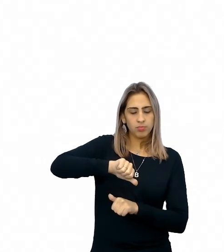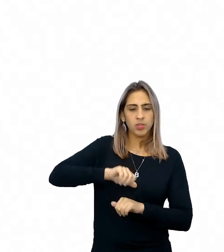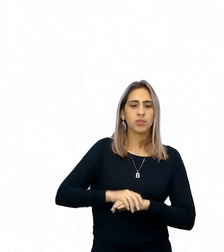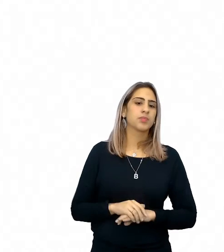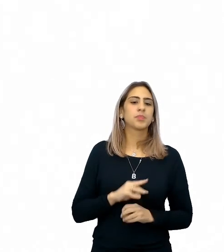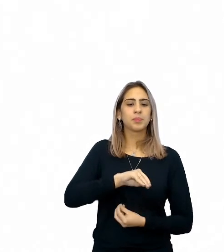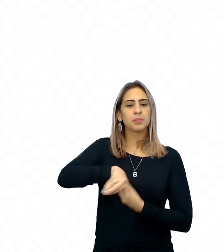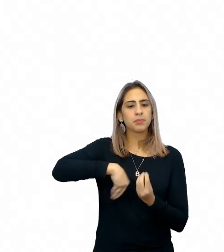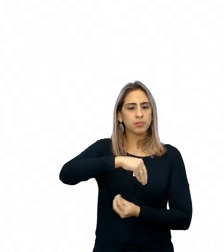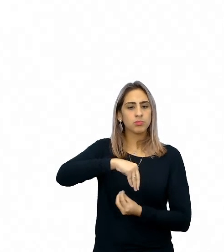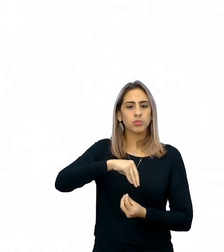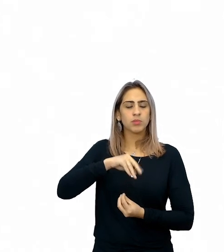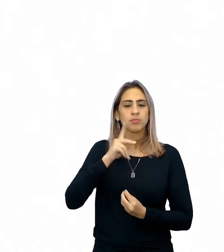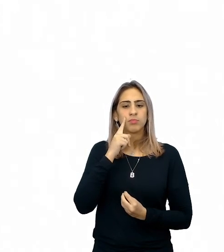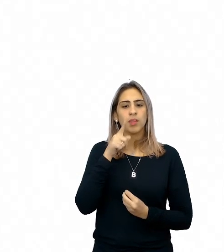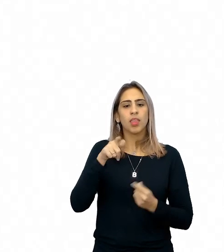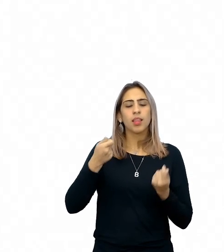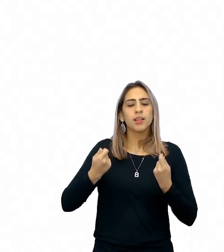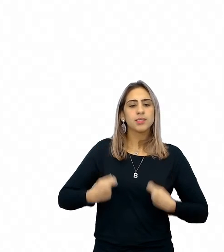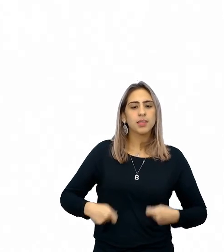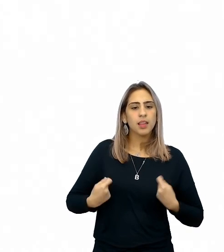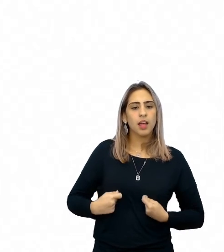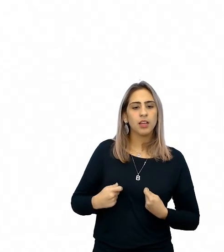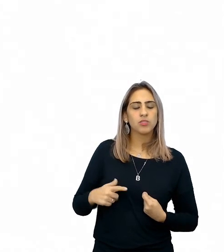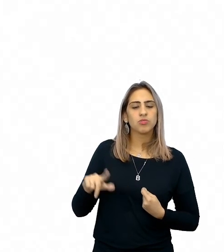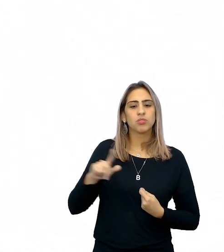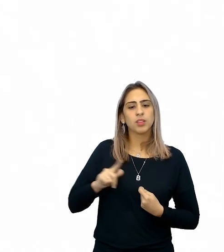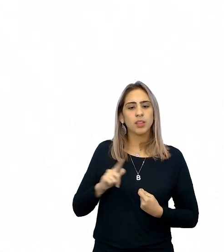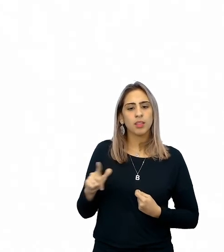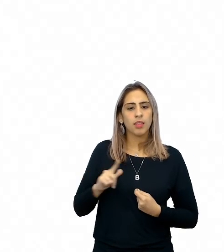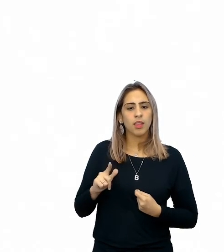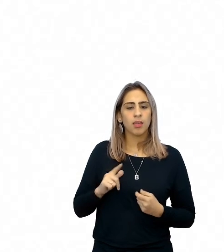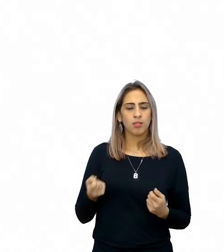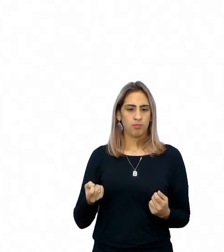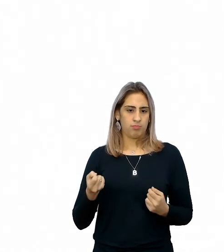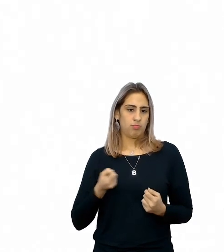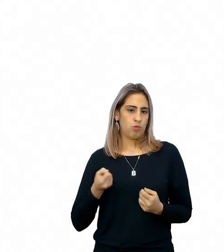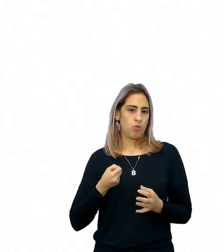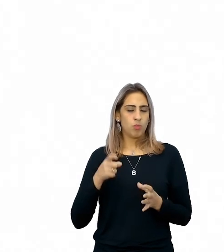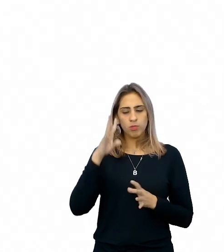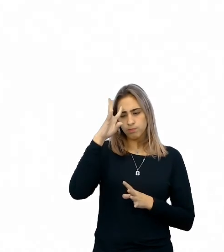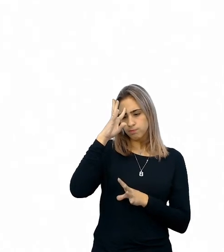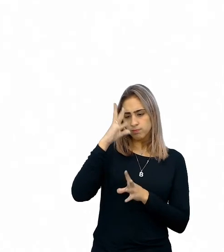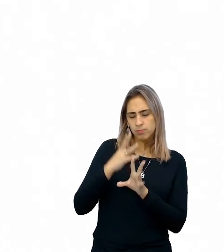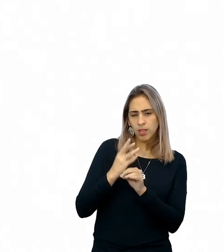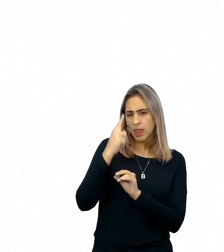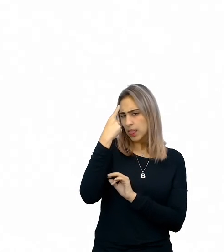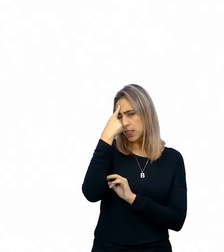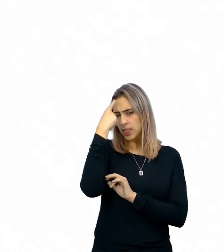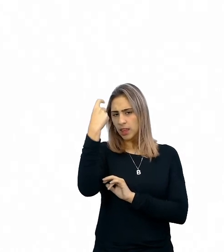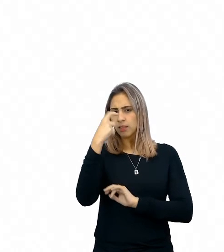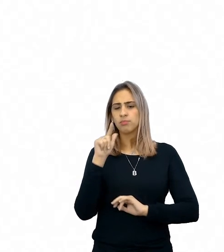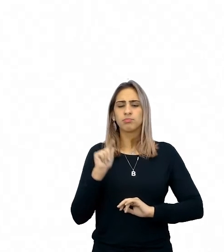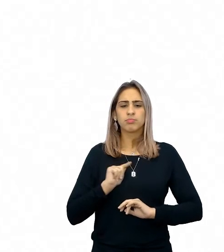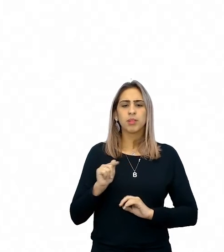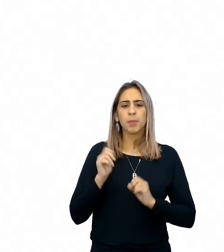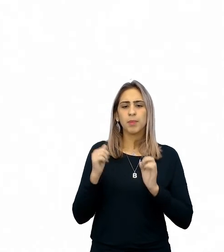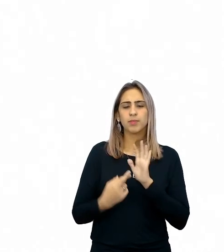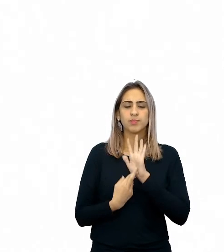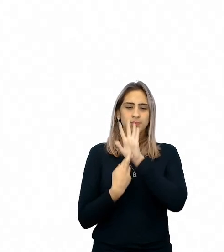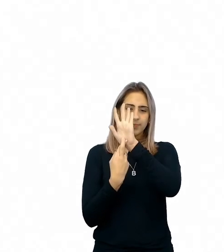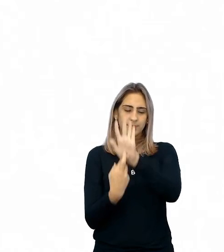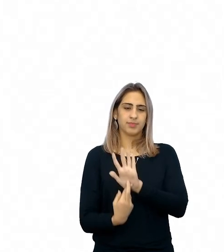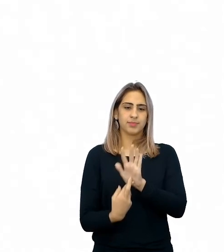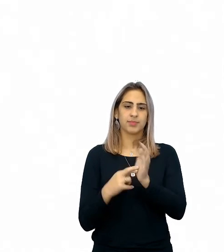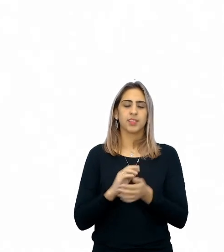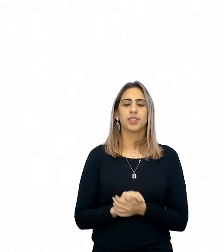entanto, reforço aqui a necessidade de entrar com a definição, mas o aluno compreendendo essa ideia de que ele pode representar com o